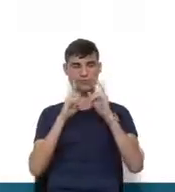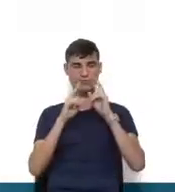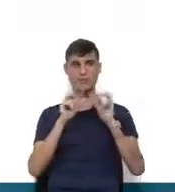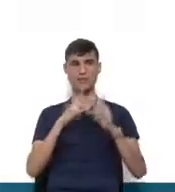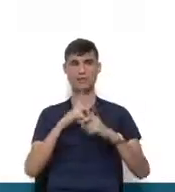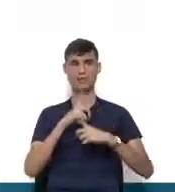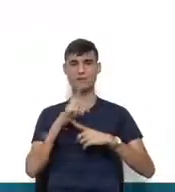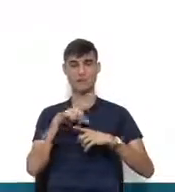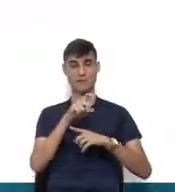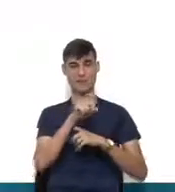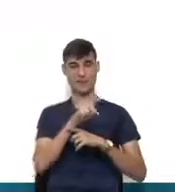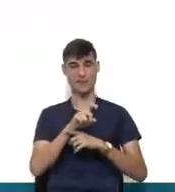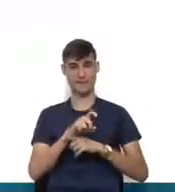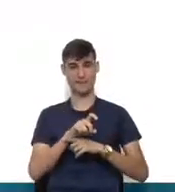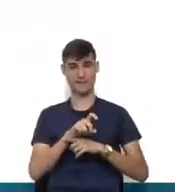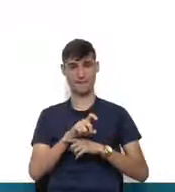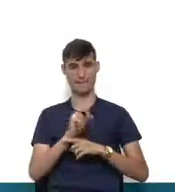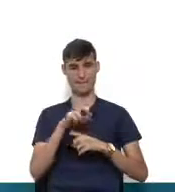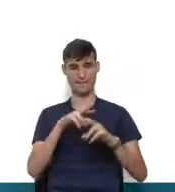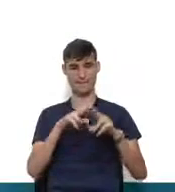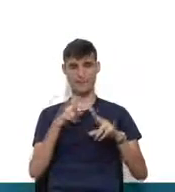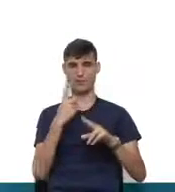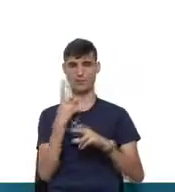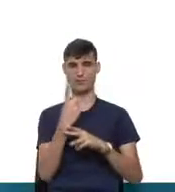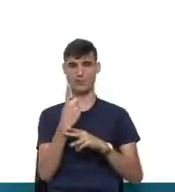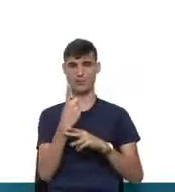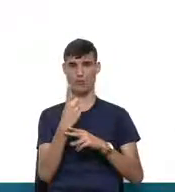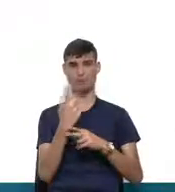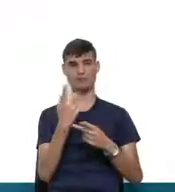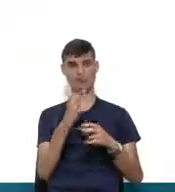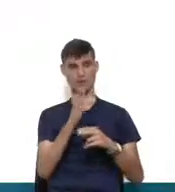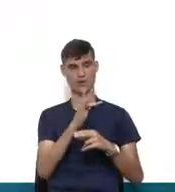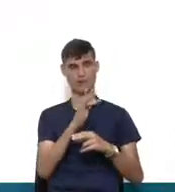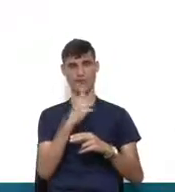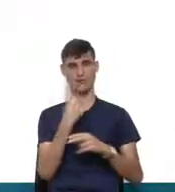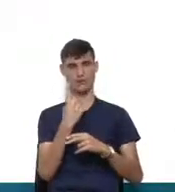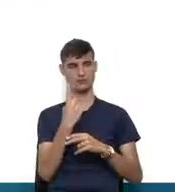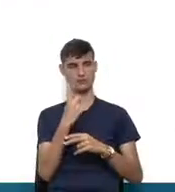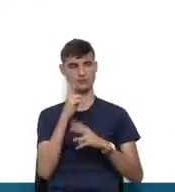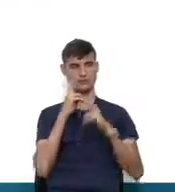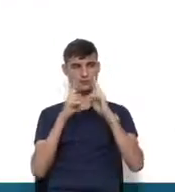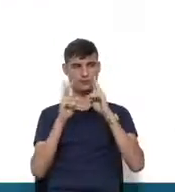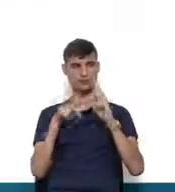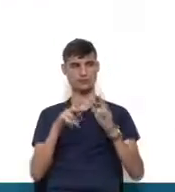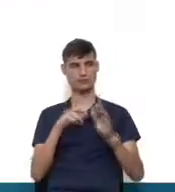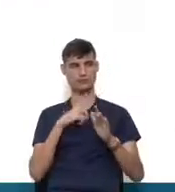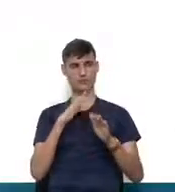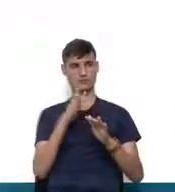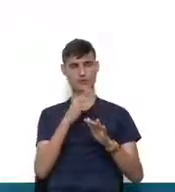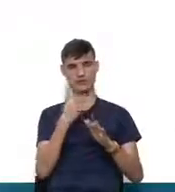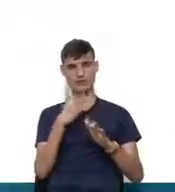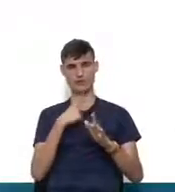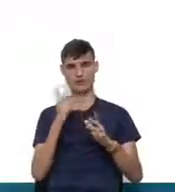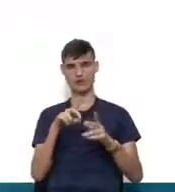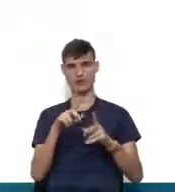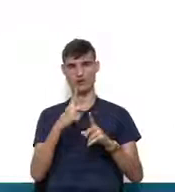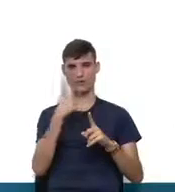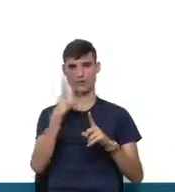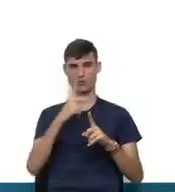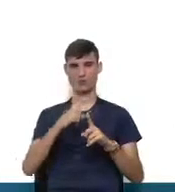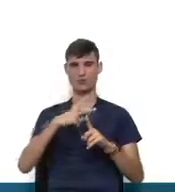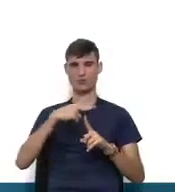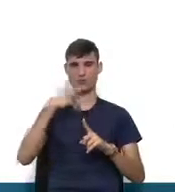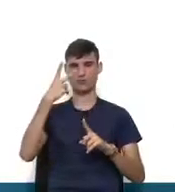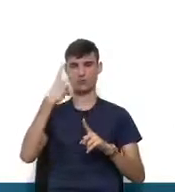considerando que o meu x é igual a 1, então f de 1 elevado ao quadrado, lembra que a função era x